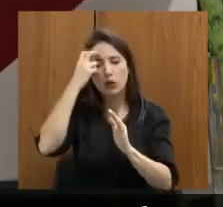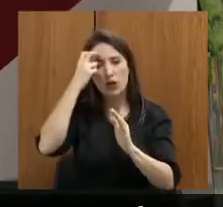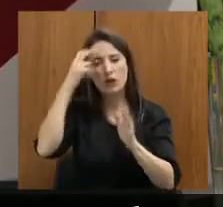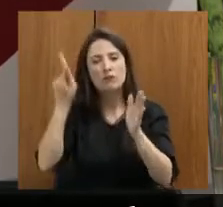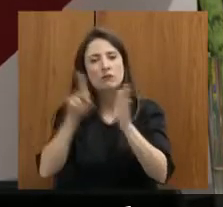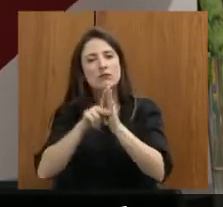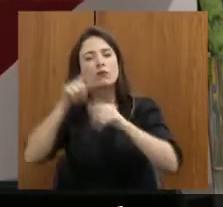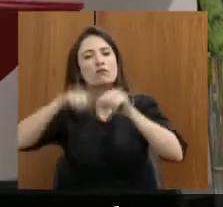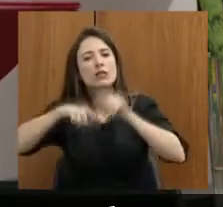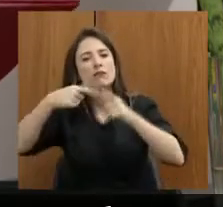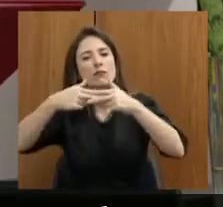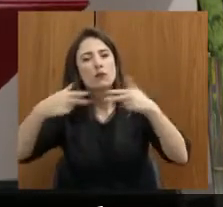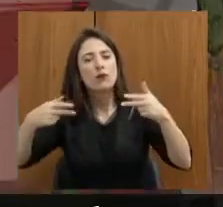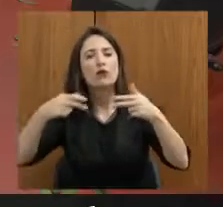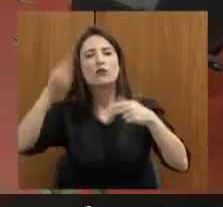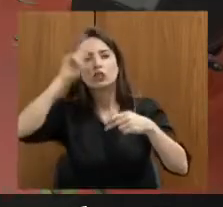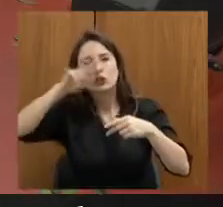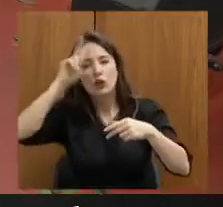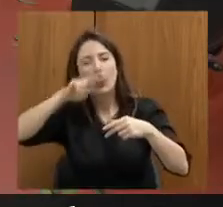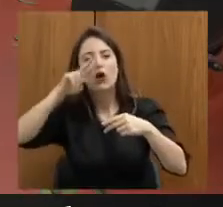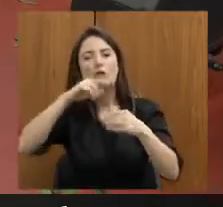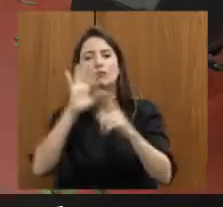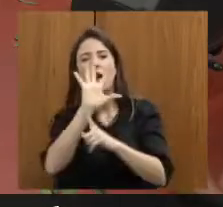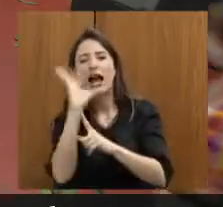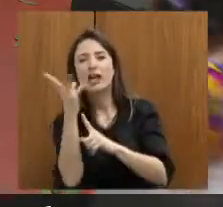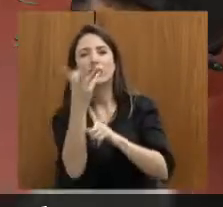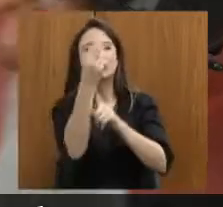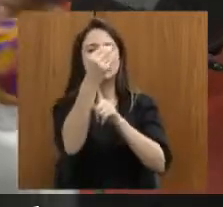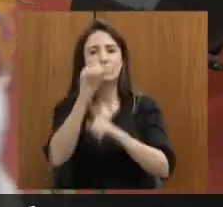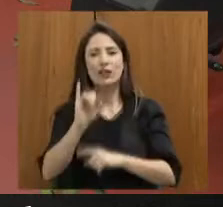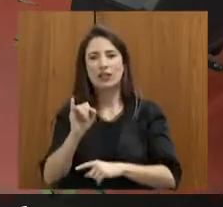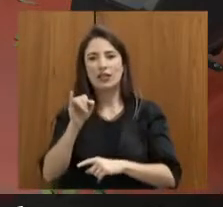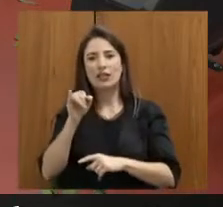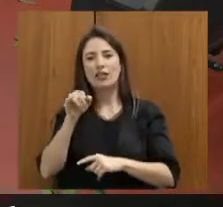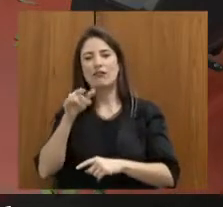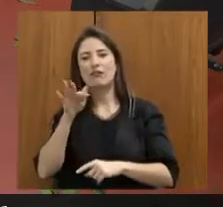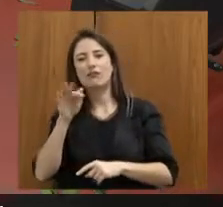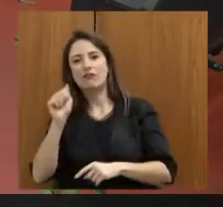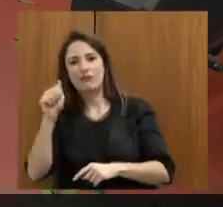nacional iphan E aí